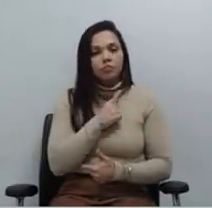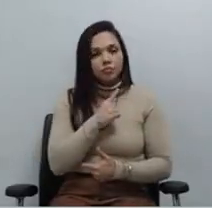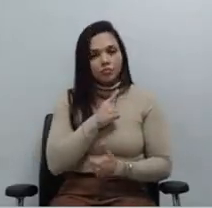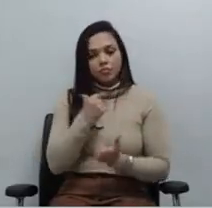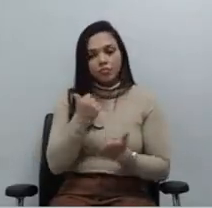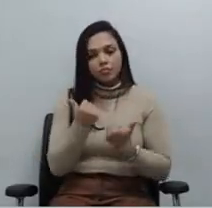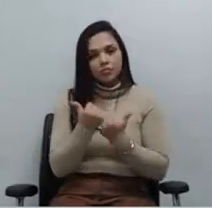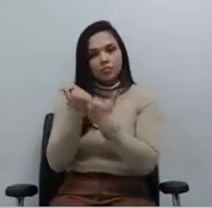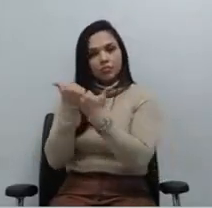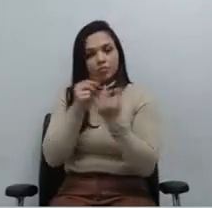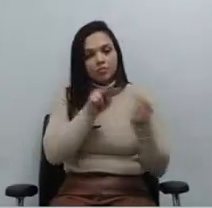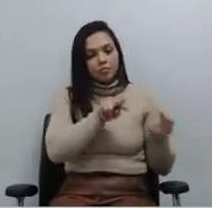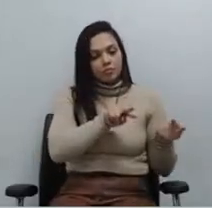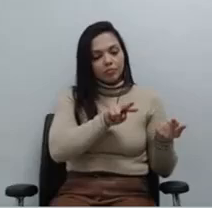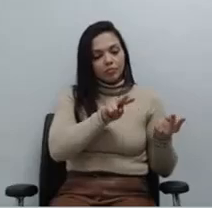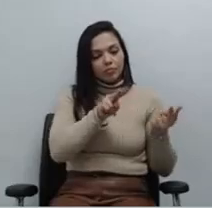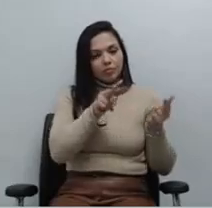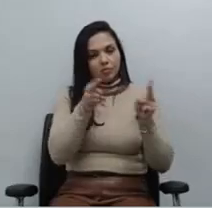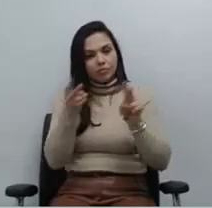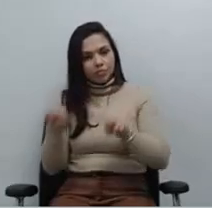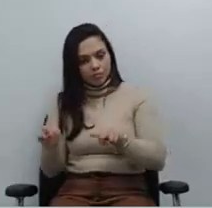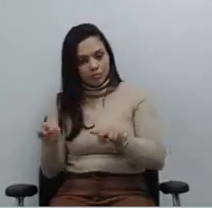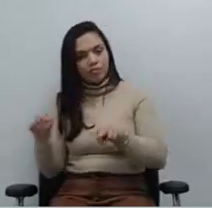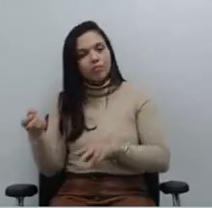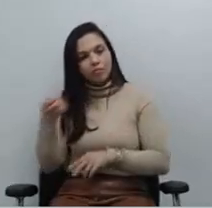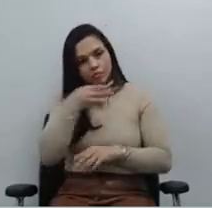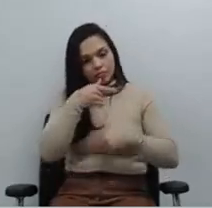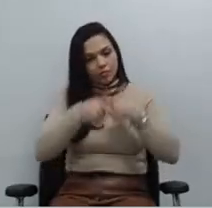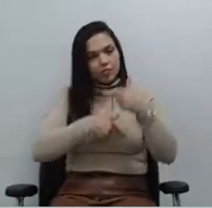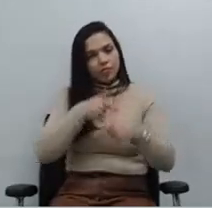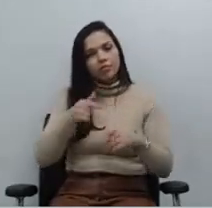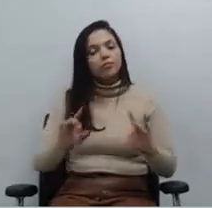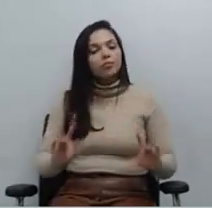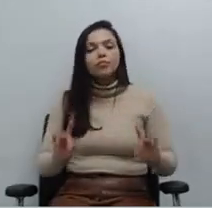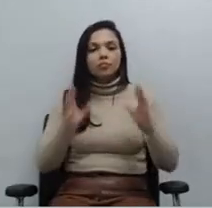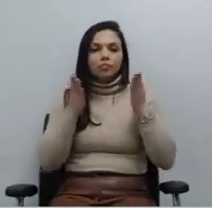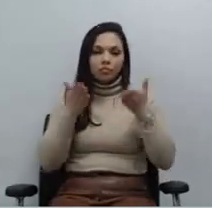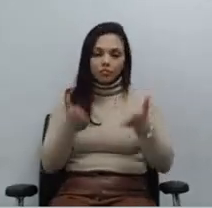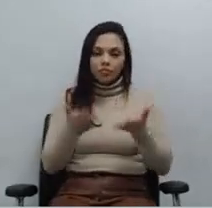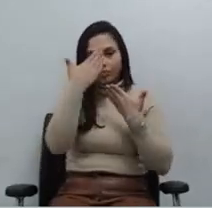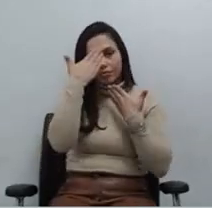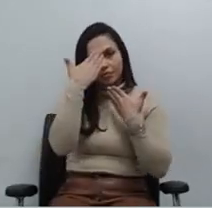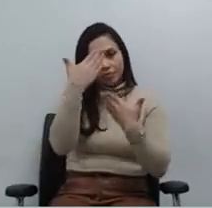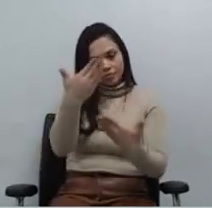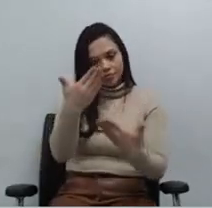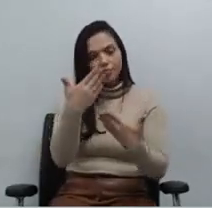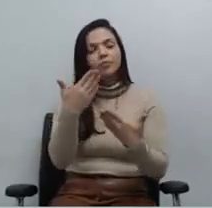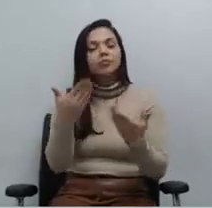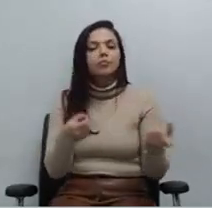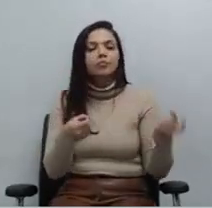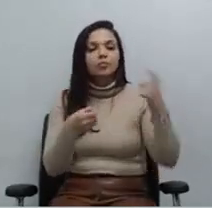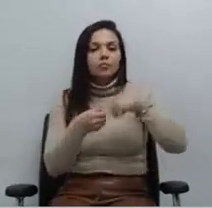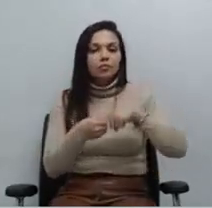nessa transição até a nova assunção. Mas seria basicamente sobre isso. Agradeço a palavra e devolvo a presidência.